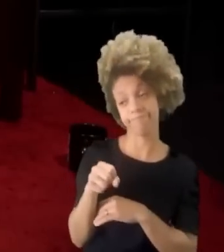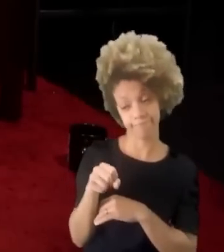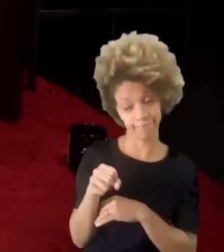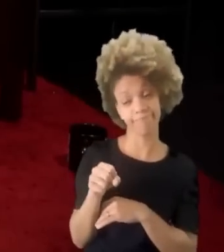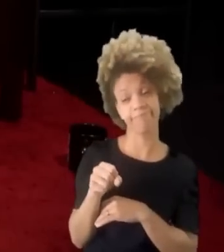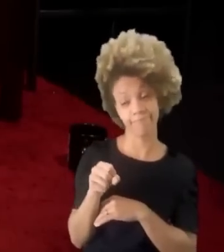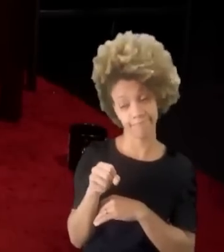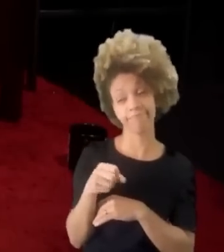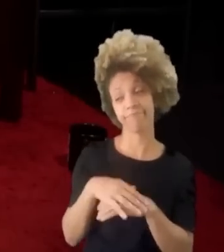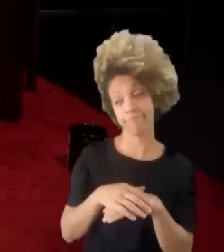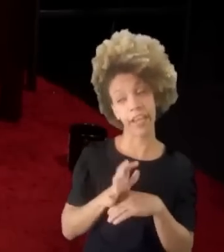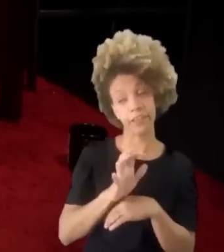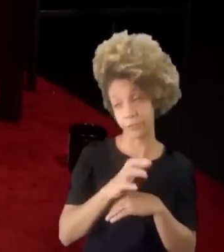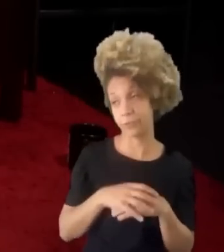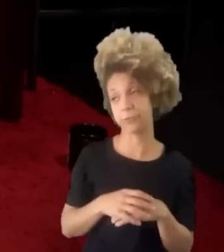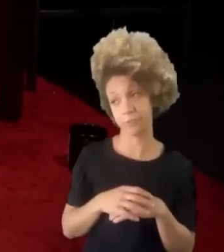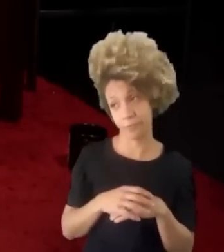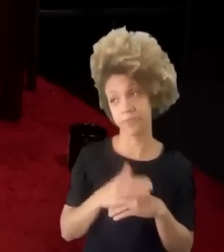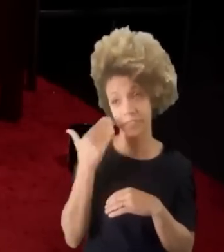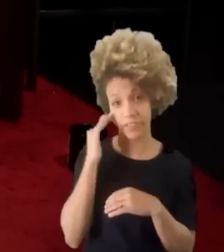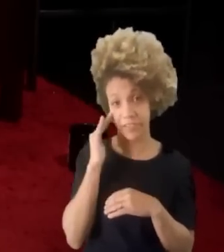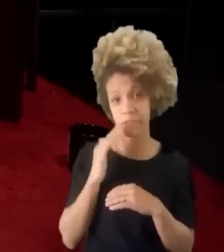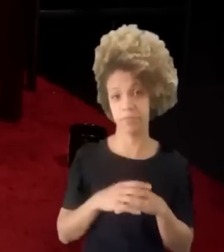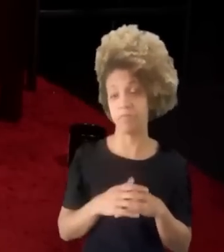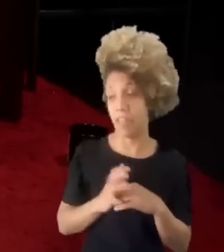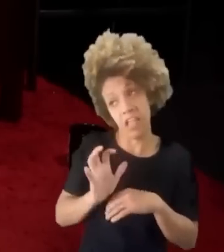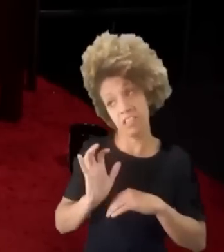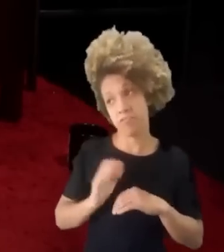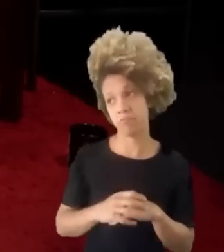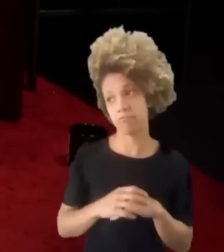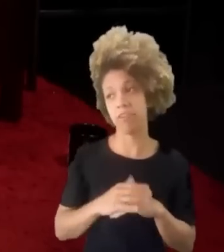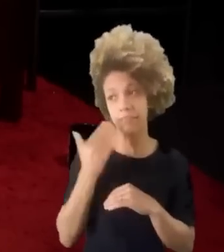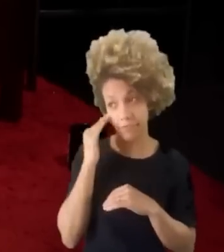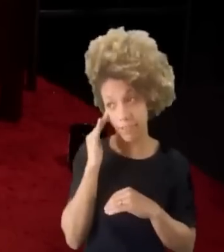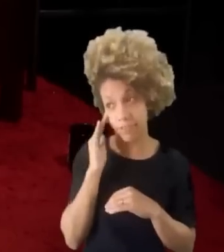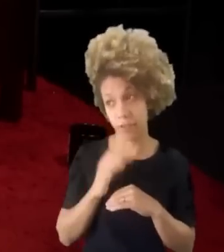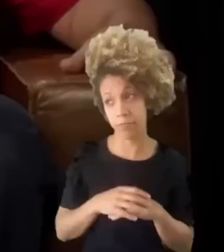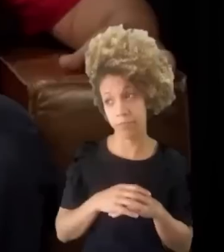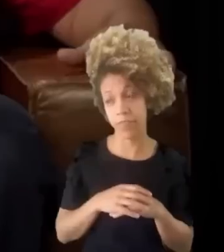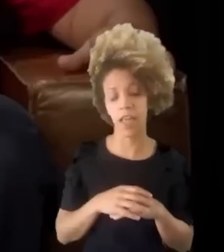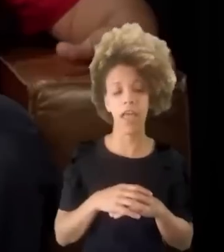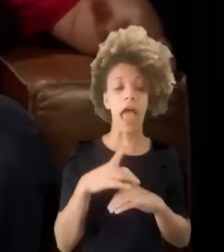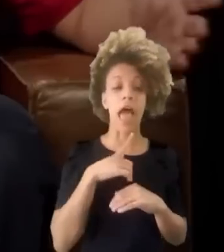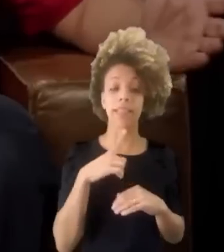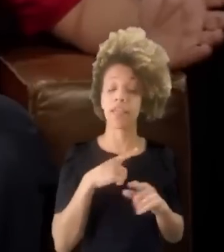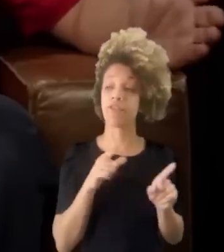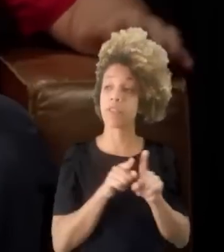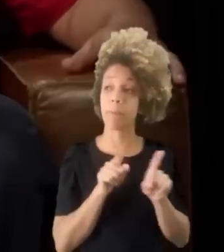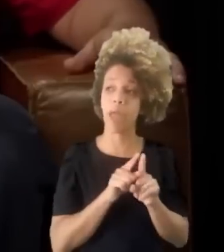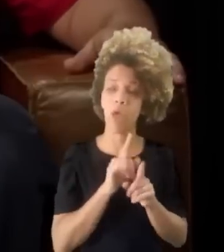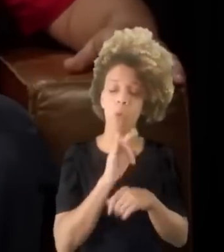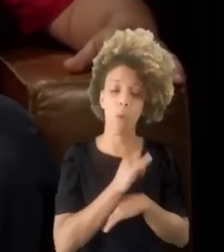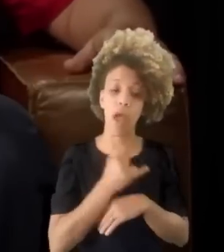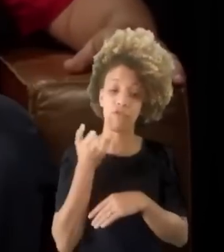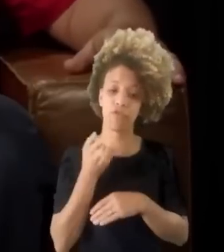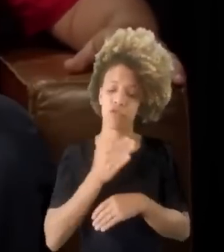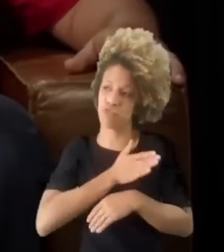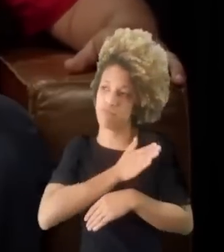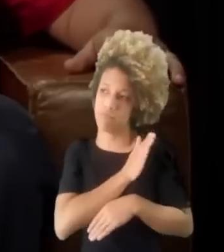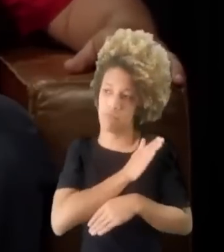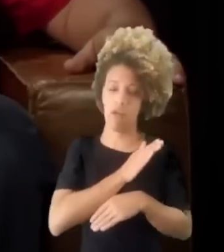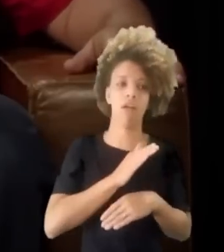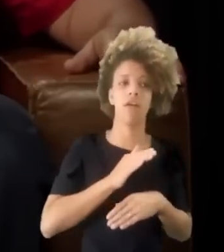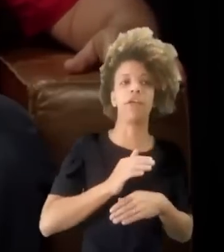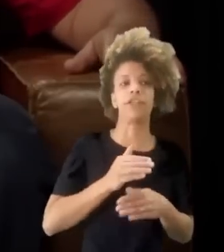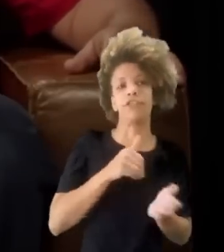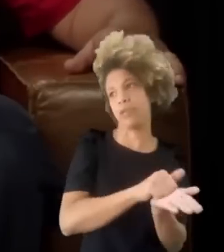é isso entendeu é isso sacou E aí teve aí teve um caso de racismo dentro do iFood